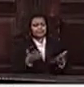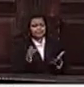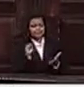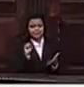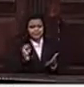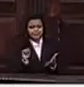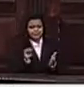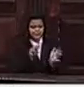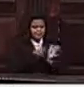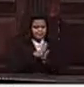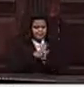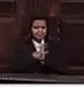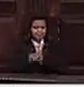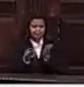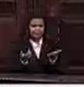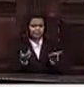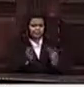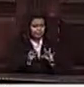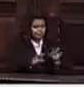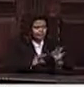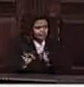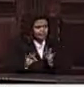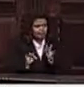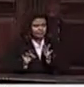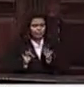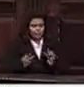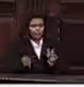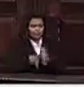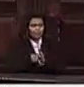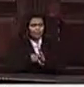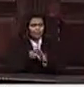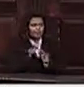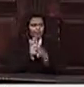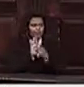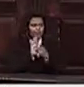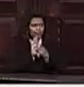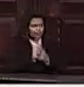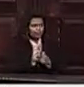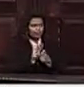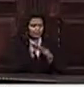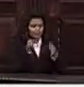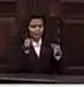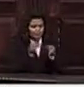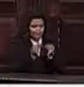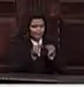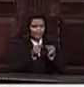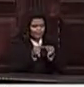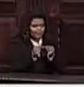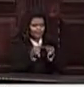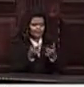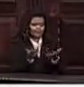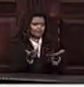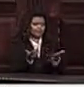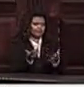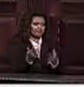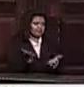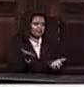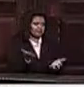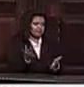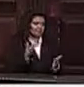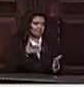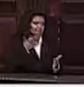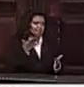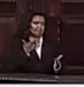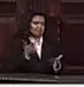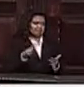não haverá não será surpresa se esses indicadores forem superados. O que causa espanto